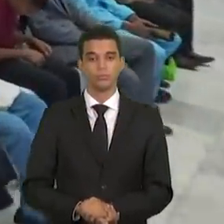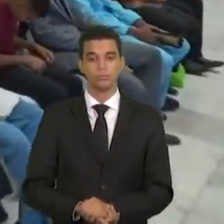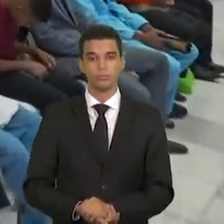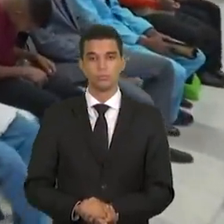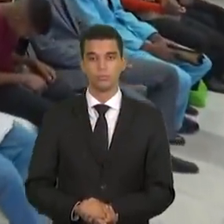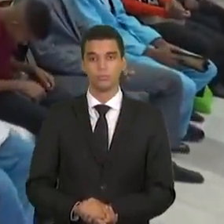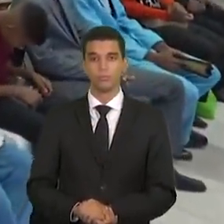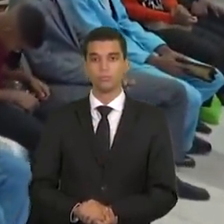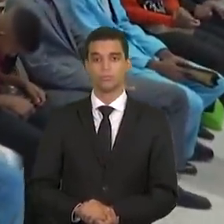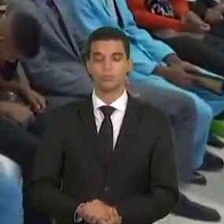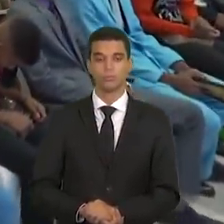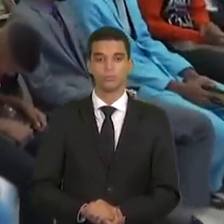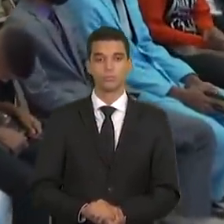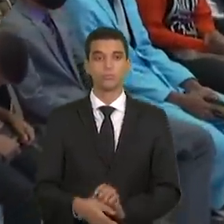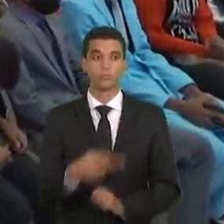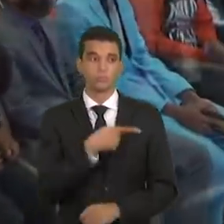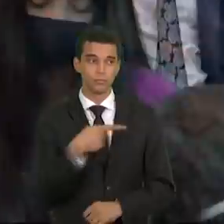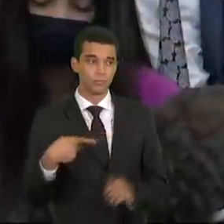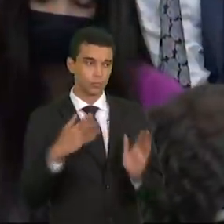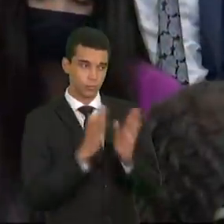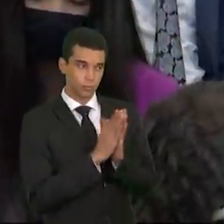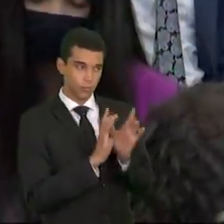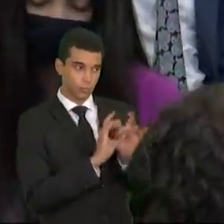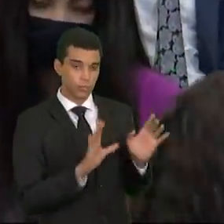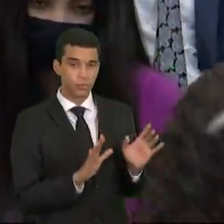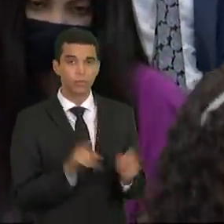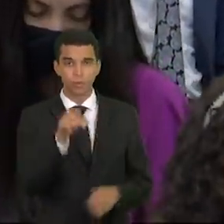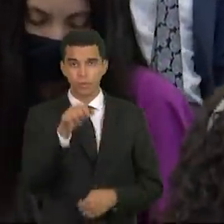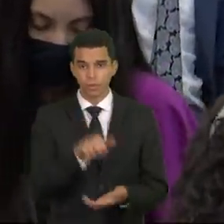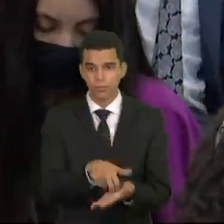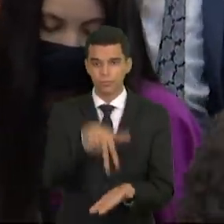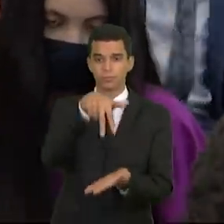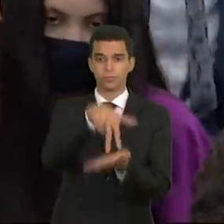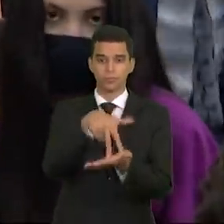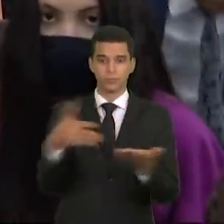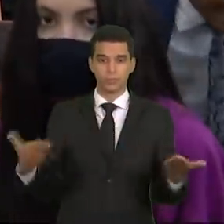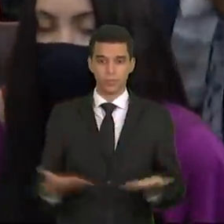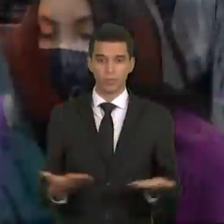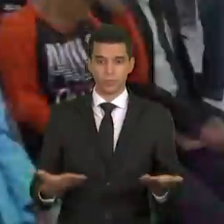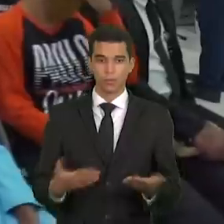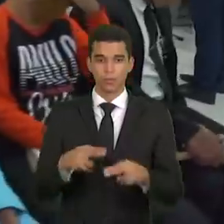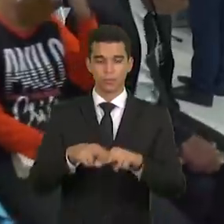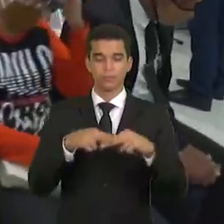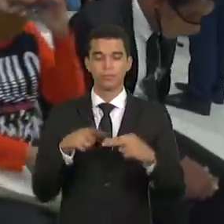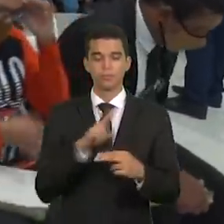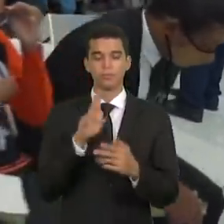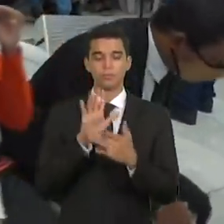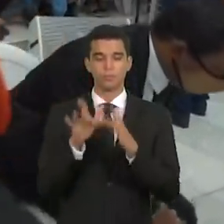Pastor, por favor, me permita, fique de pé neste instante, em nome de Jesus.